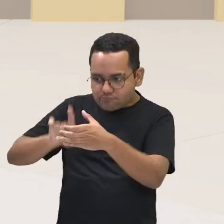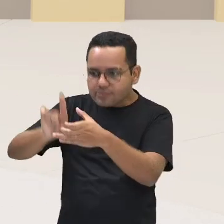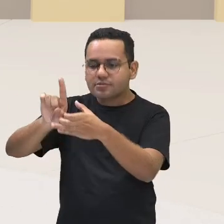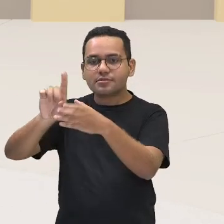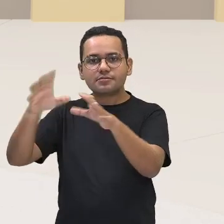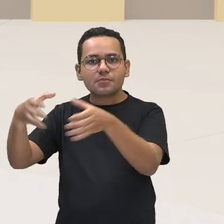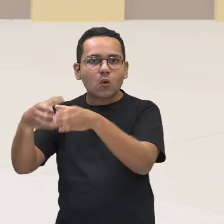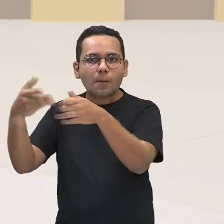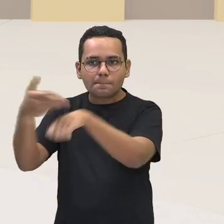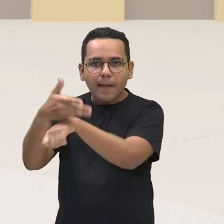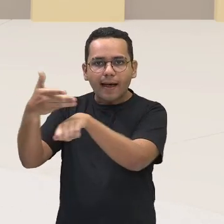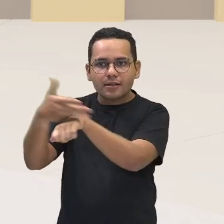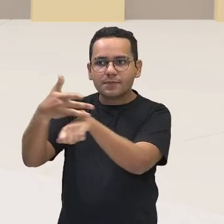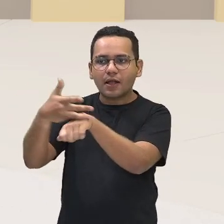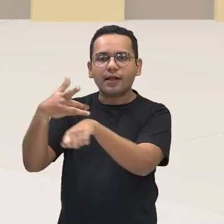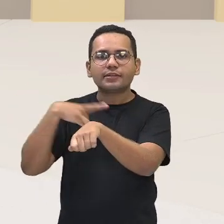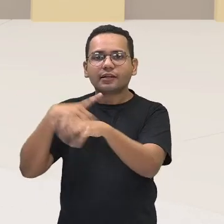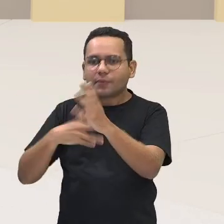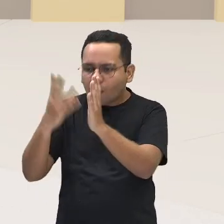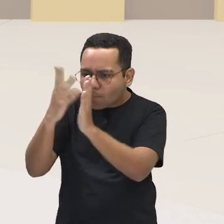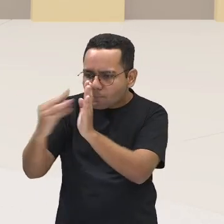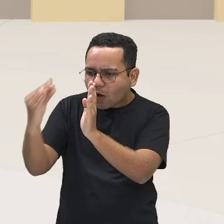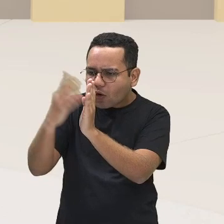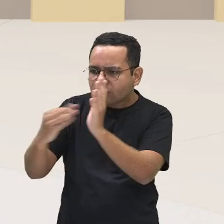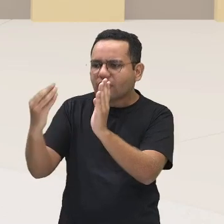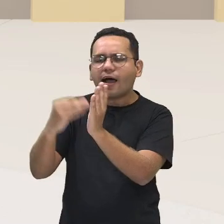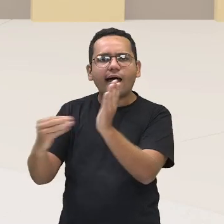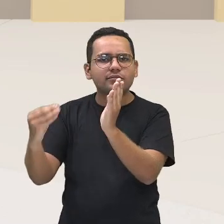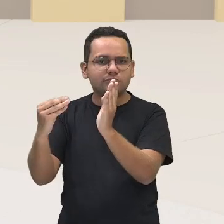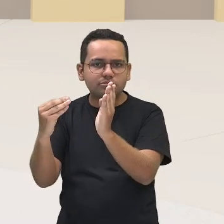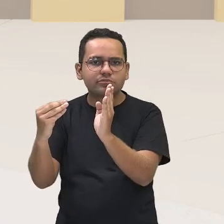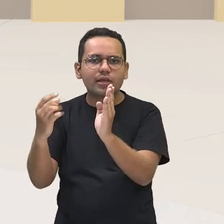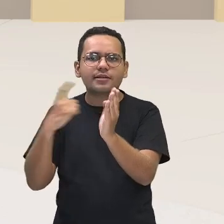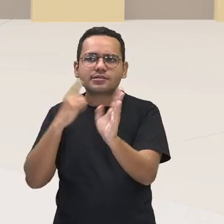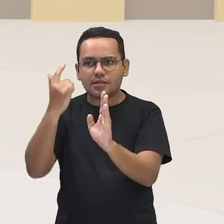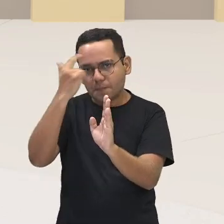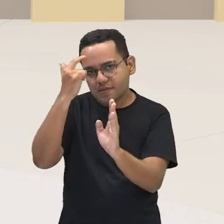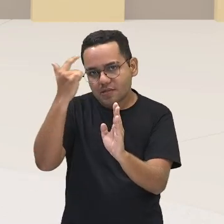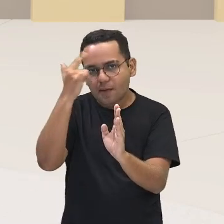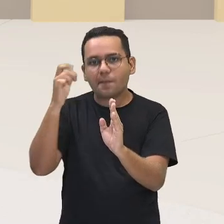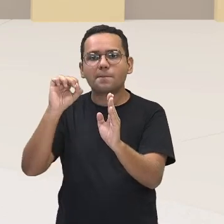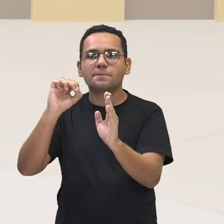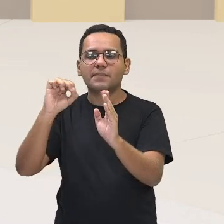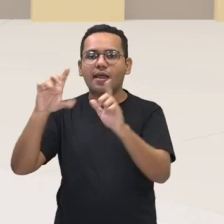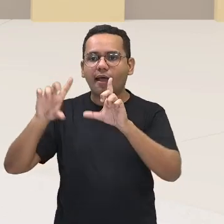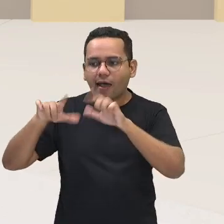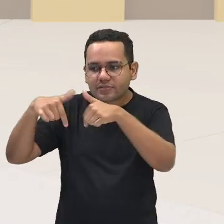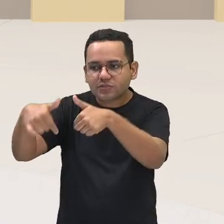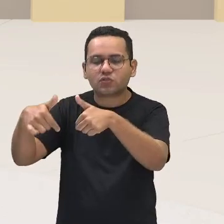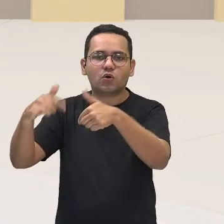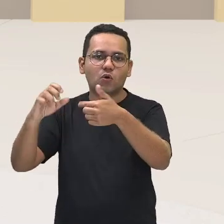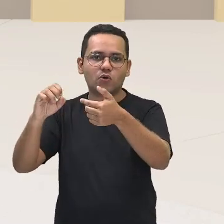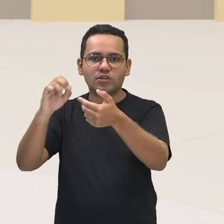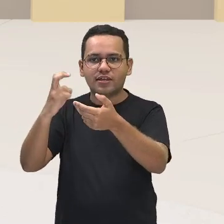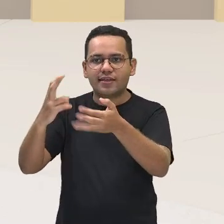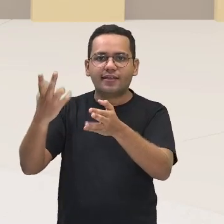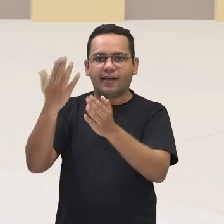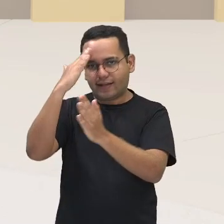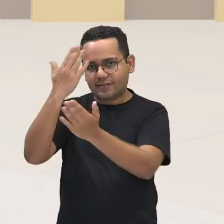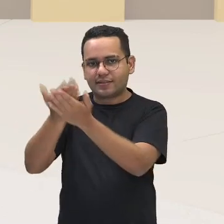somos moldados por essa cultura, por essa forma de pensamento, por esse conjunto de crenças. Na